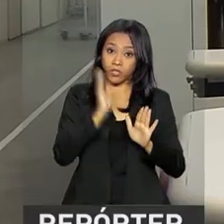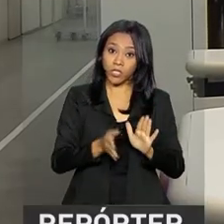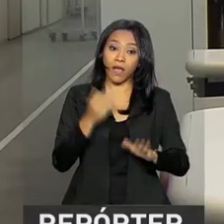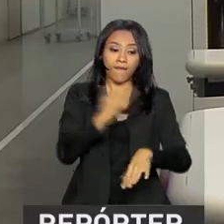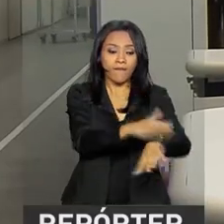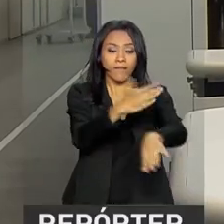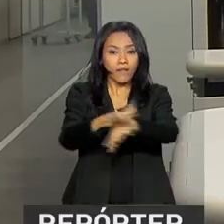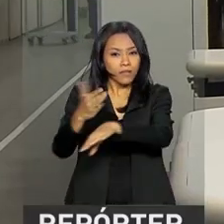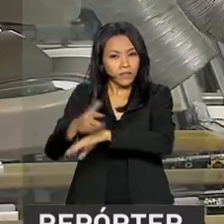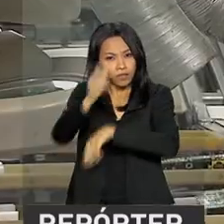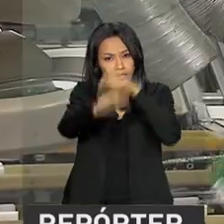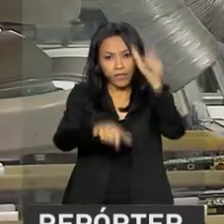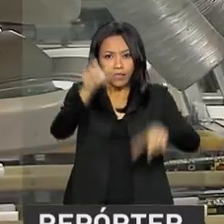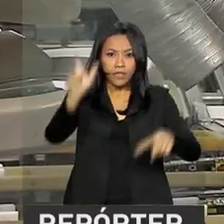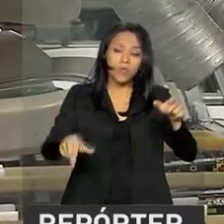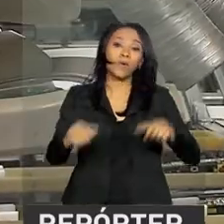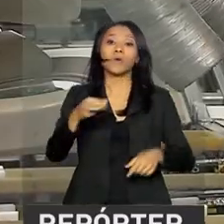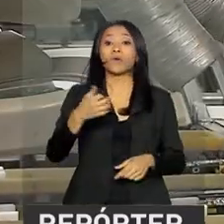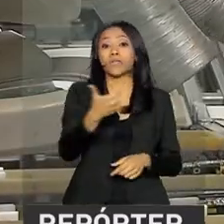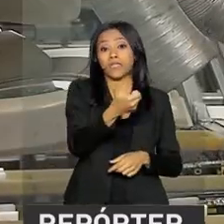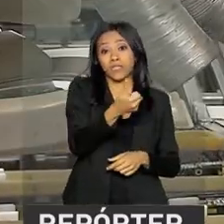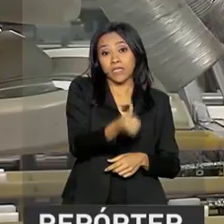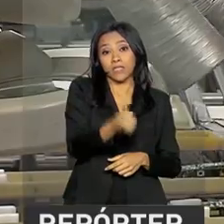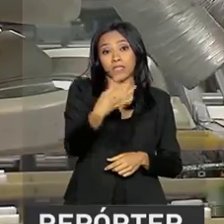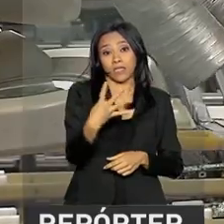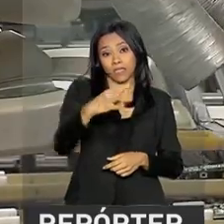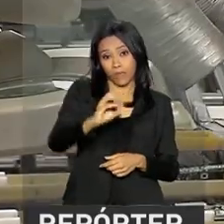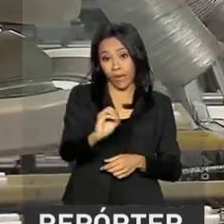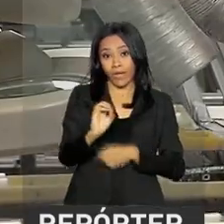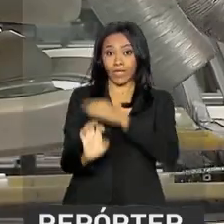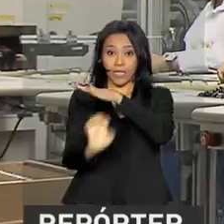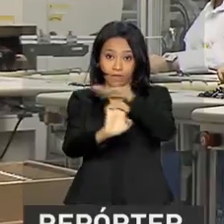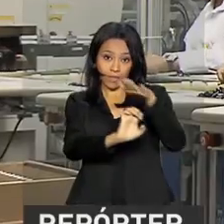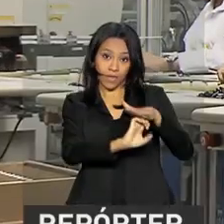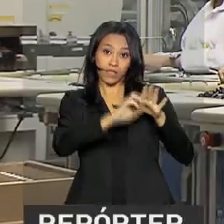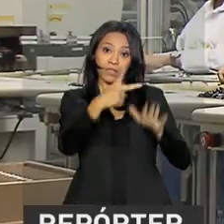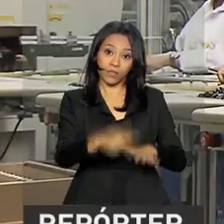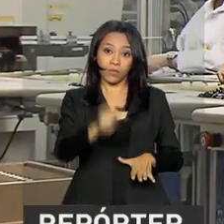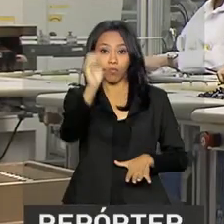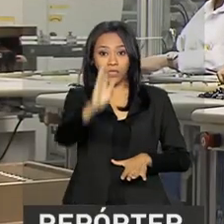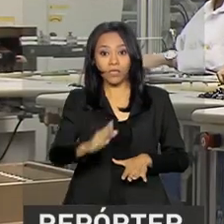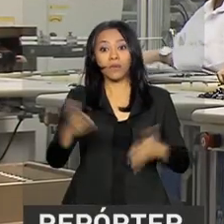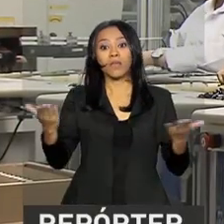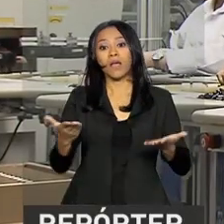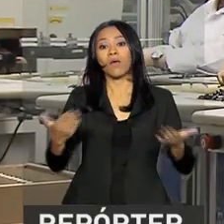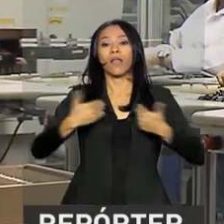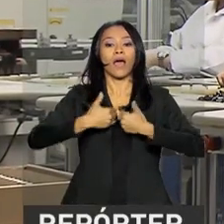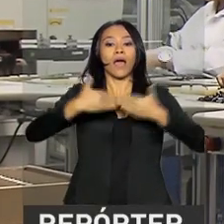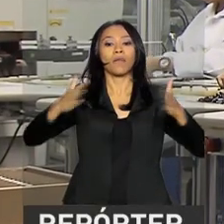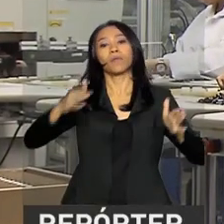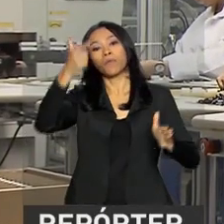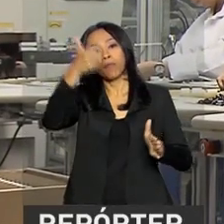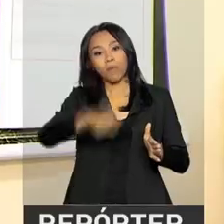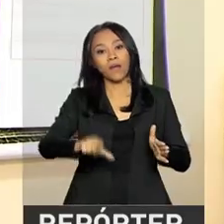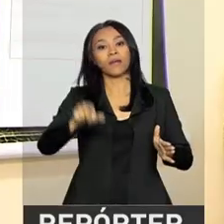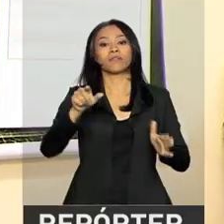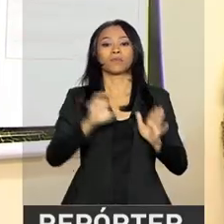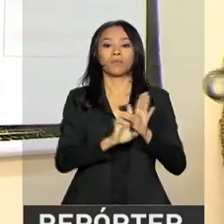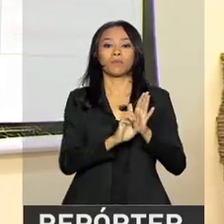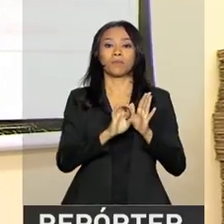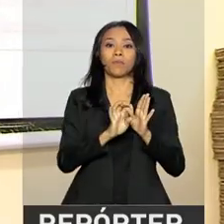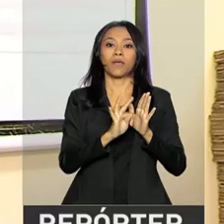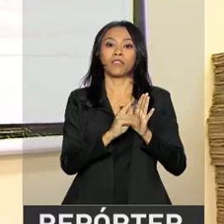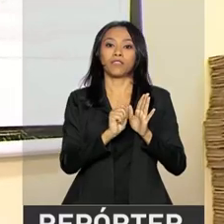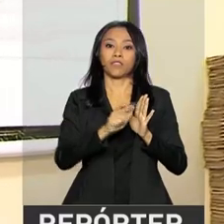um número superior a 640 empresas brasileiras e agora abriu mais um processo de seleção a